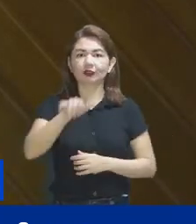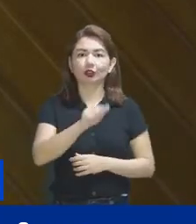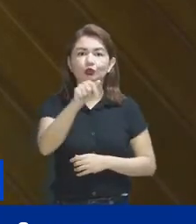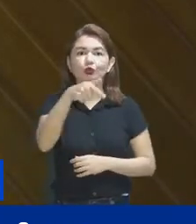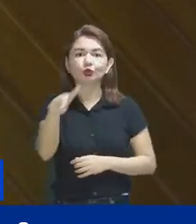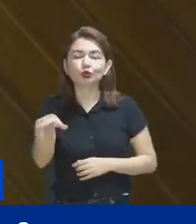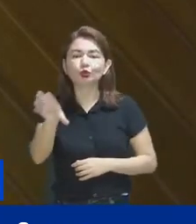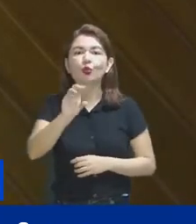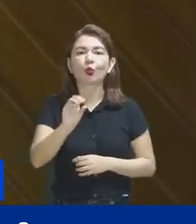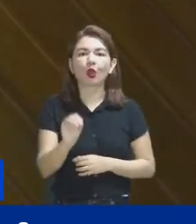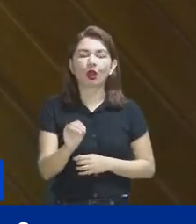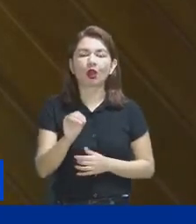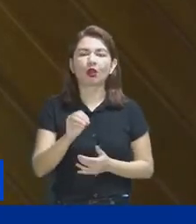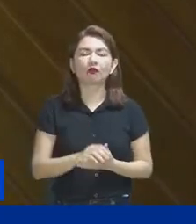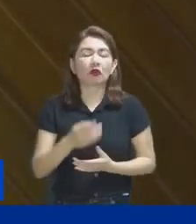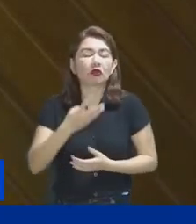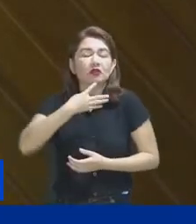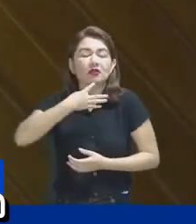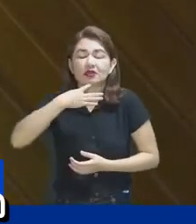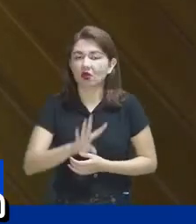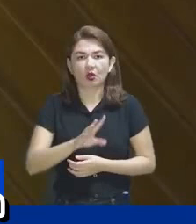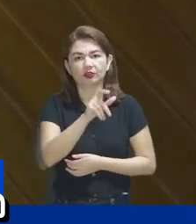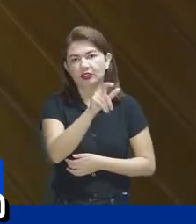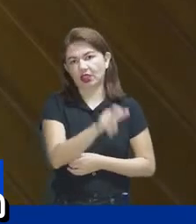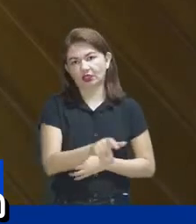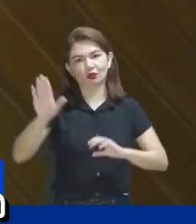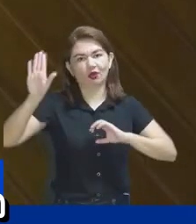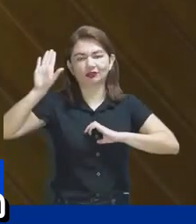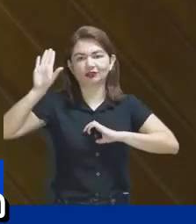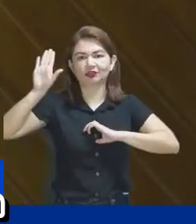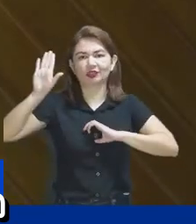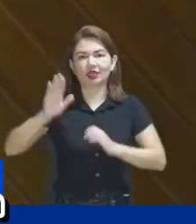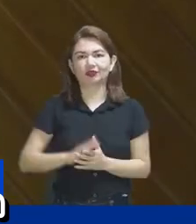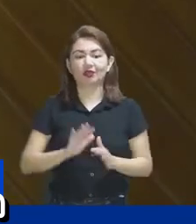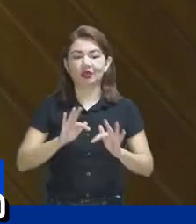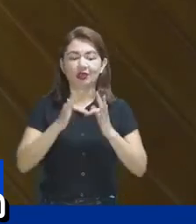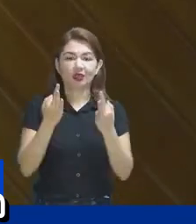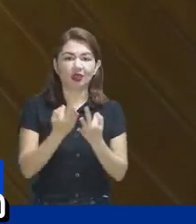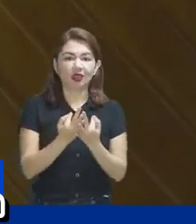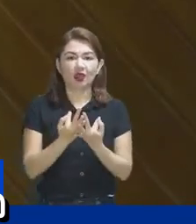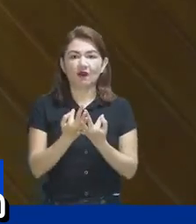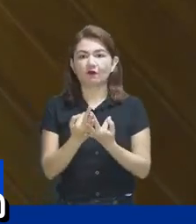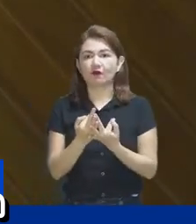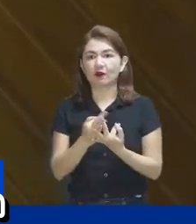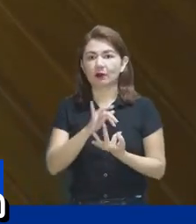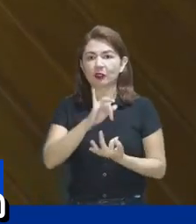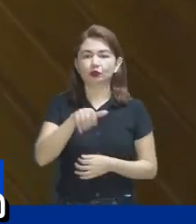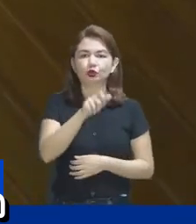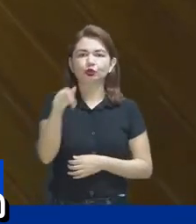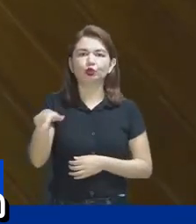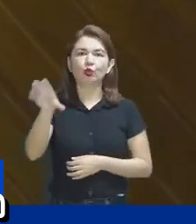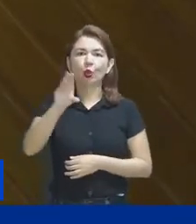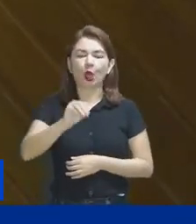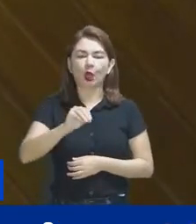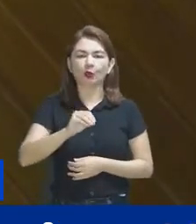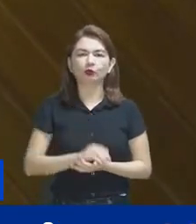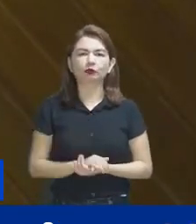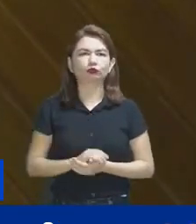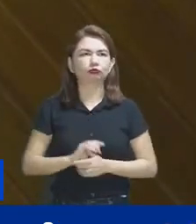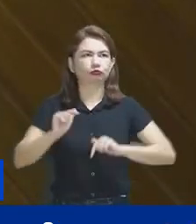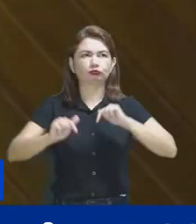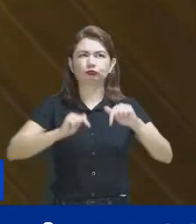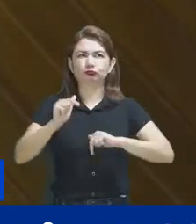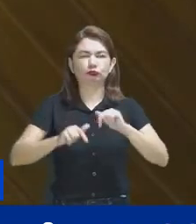qualquer vínculo, nem sequer o conhece. A família de João Diomedes não trabalha com Diogo Sênior, a família do João Diomedes